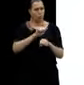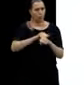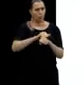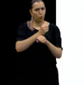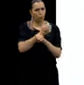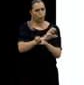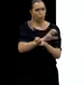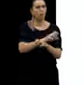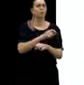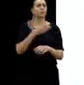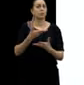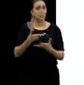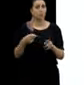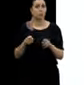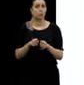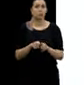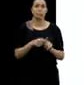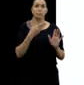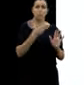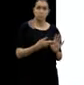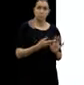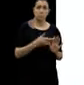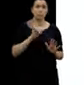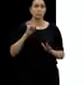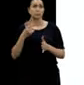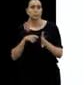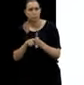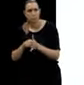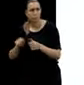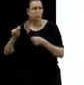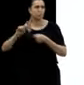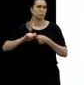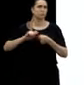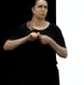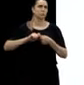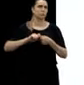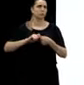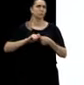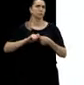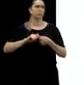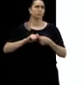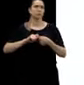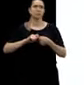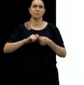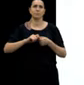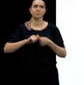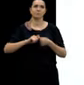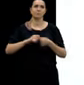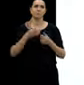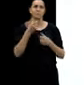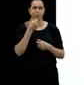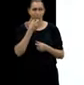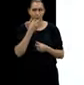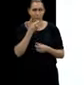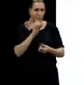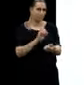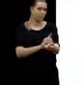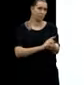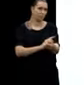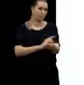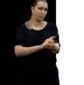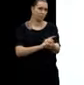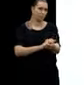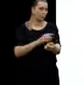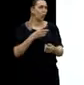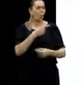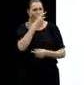tecido. E ainda, um dos últimos trabalhos realizados é sobre o tratamento do diabetes. Né?